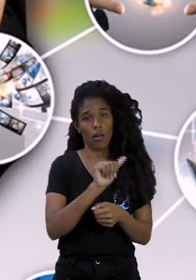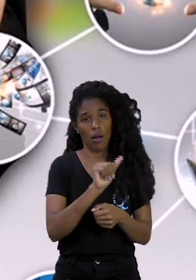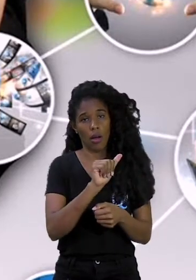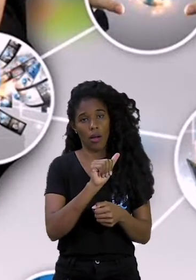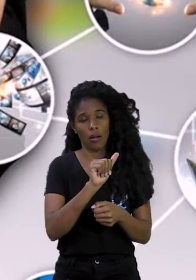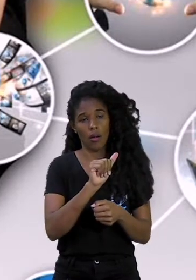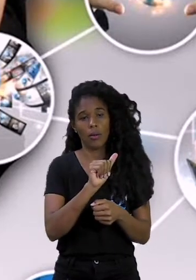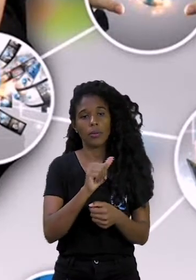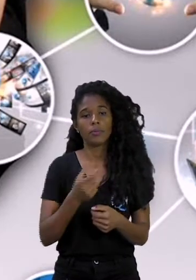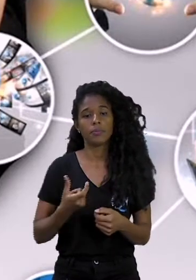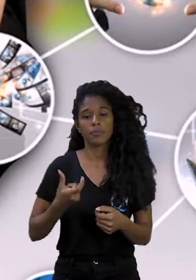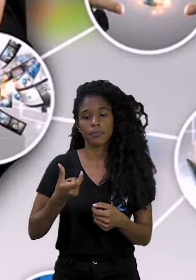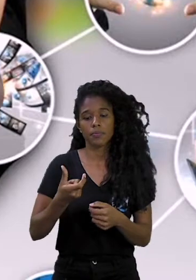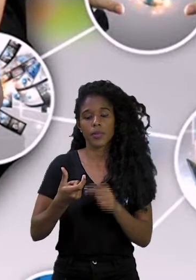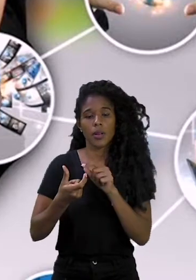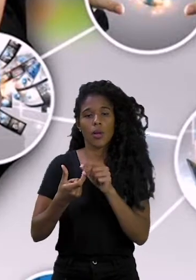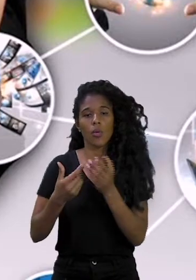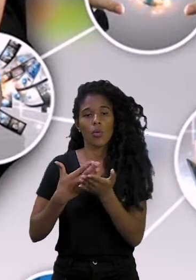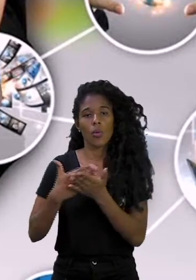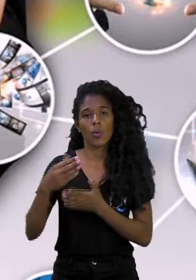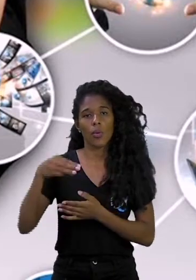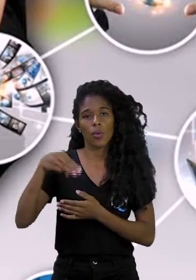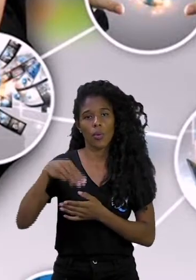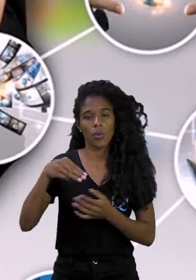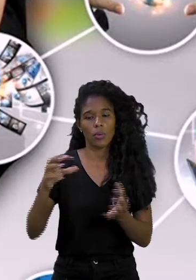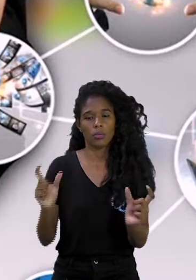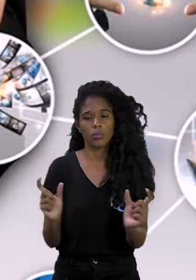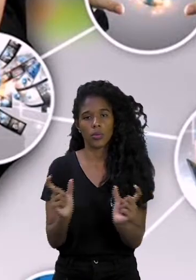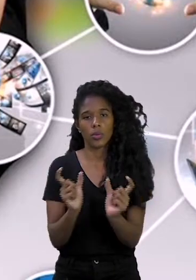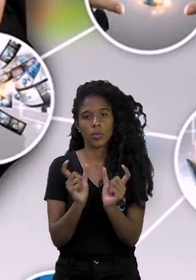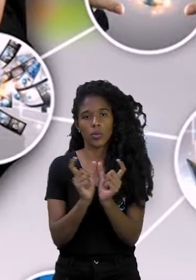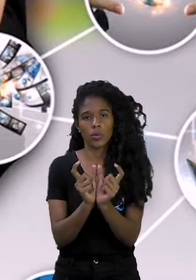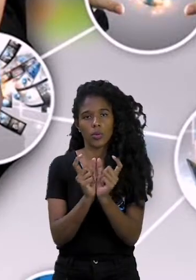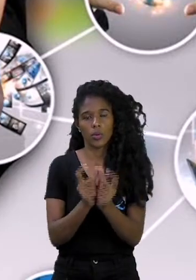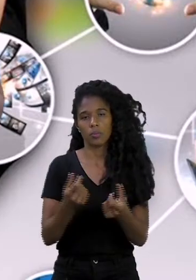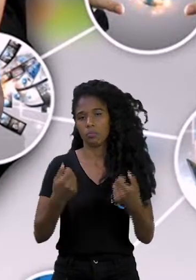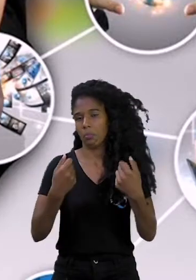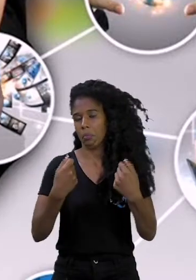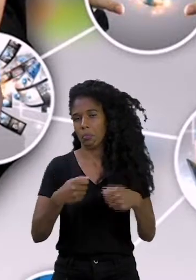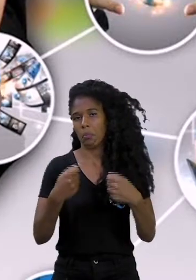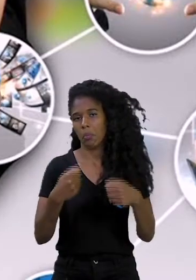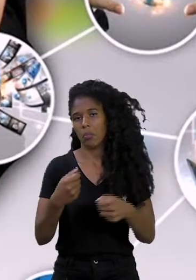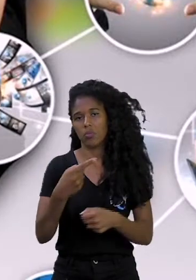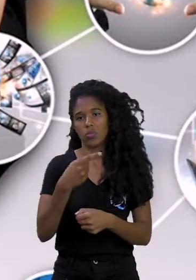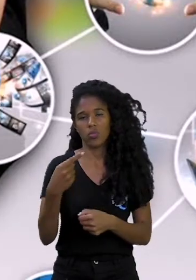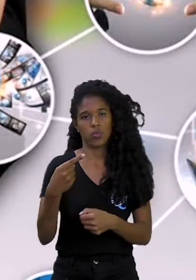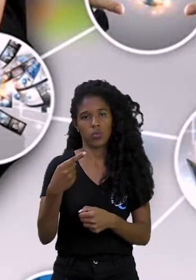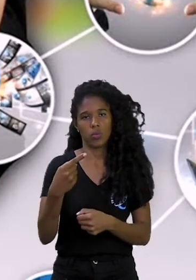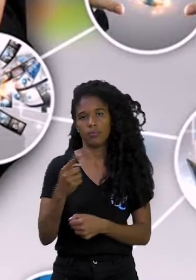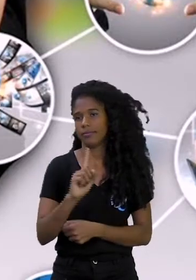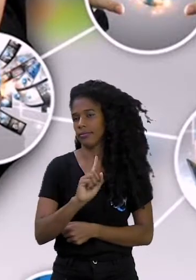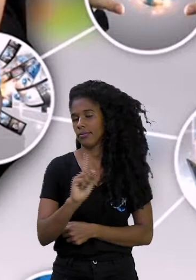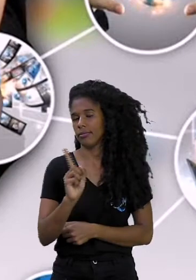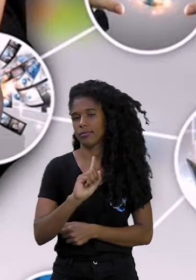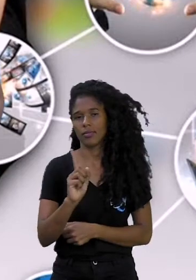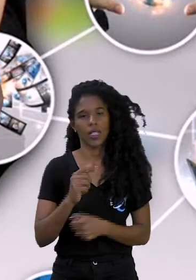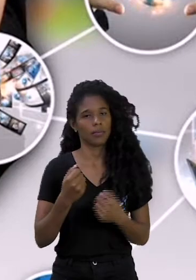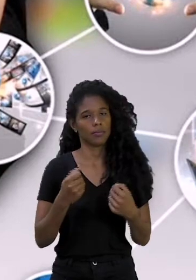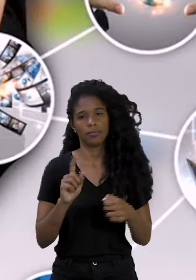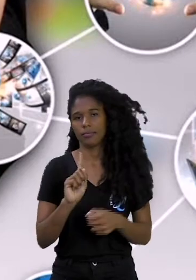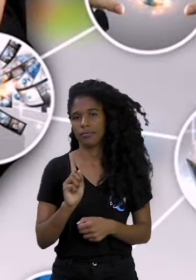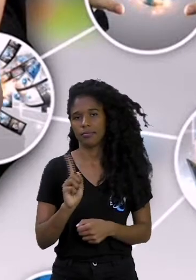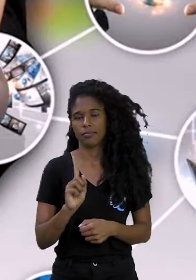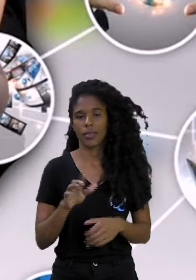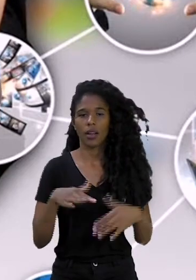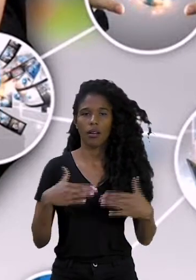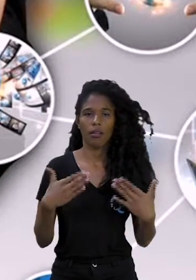prefixo, e ele termina com a vogal A. E eu tenho moderno, que começa com uma consoante, com a consoante M. Então,